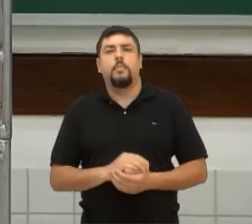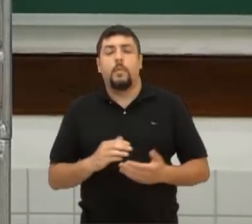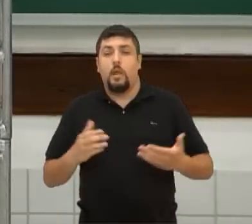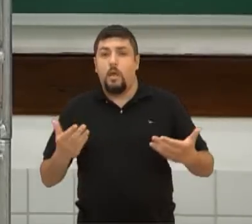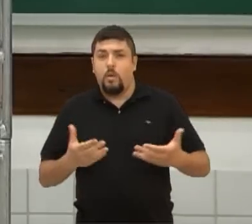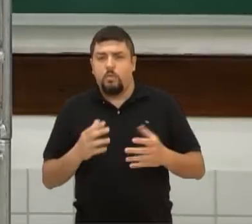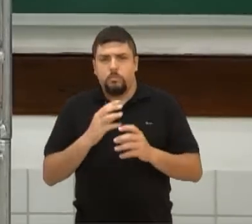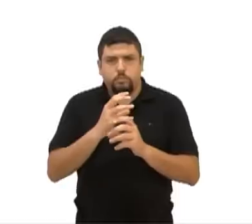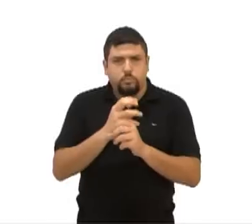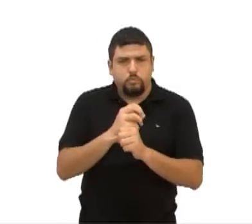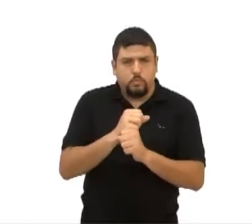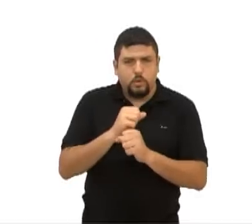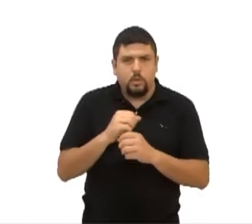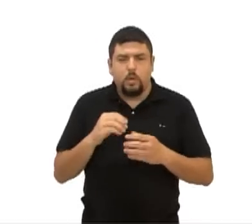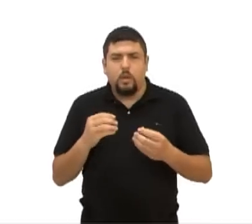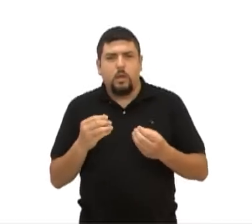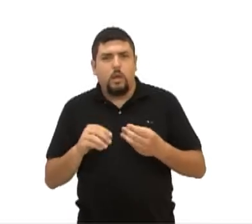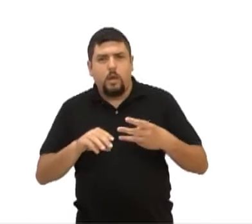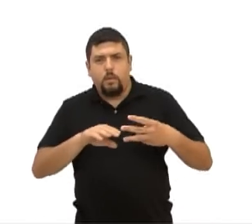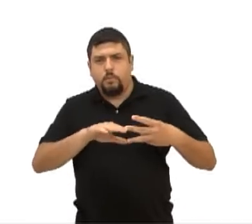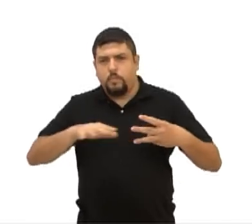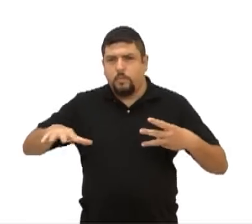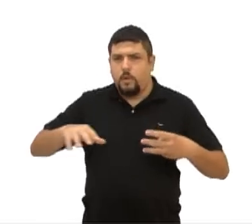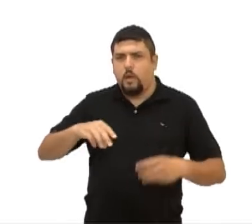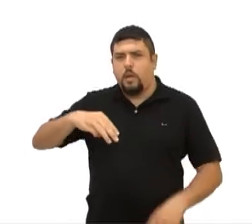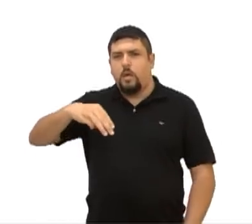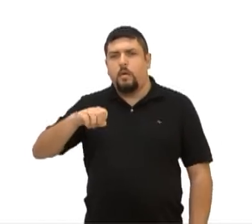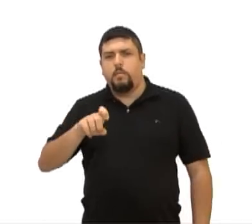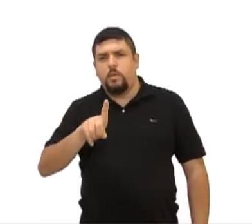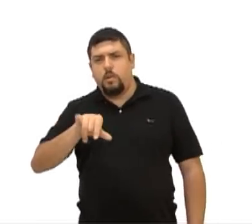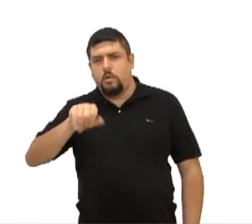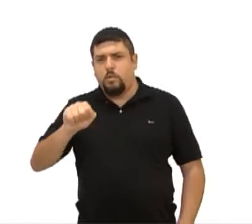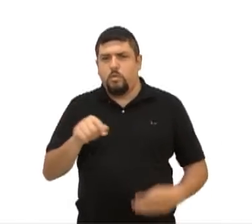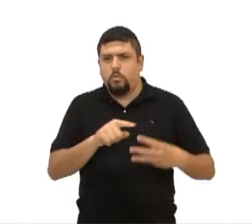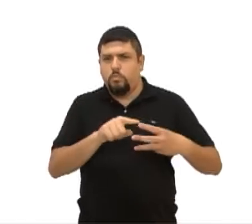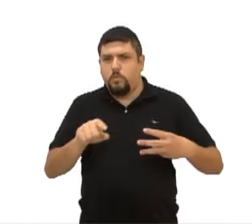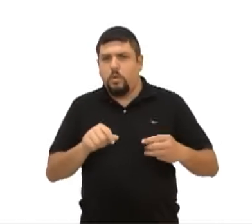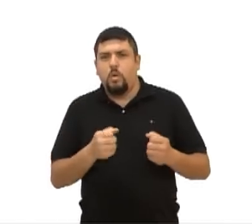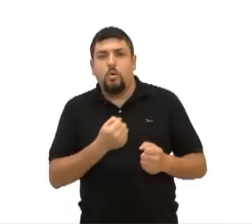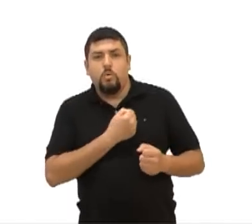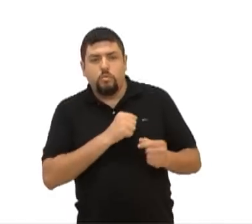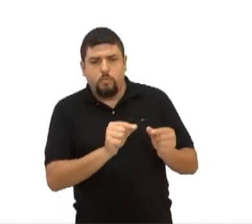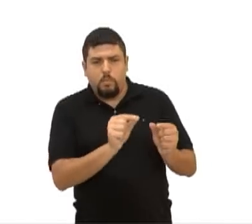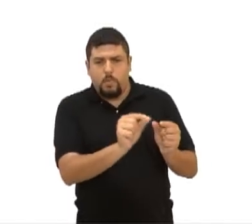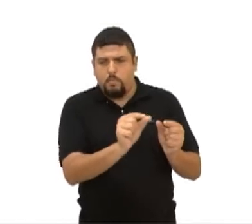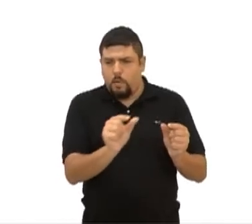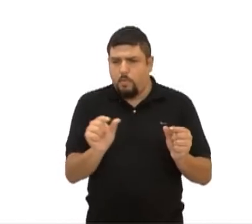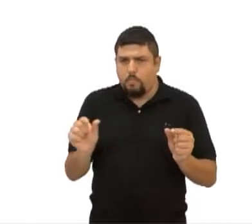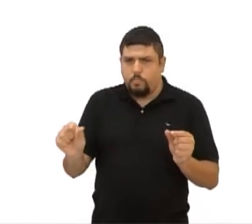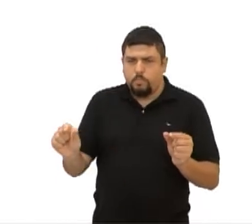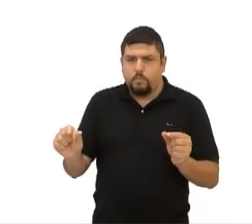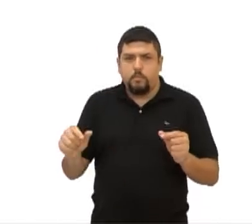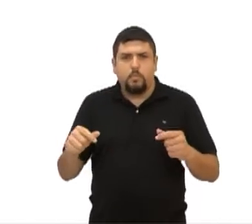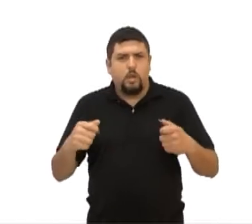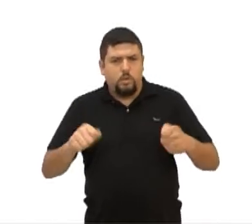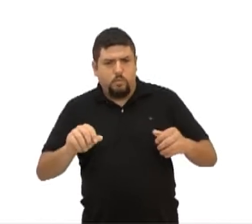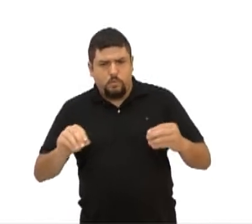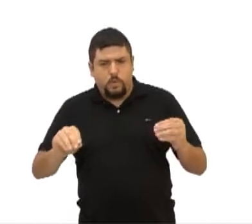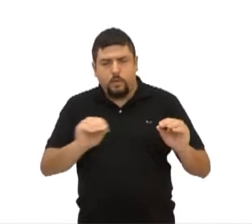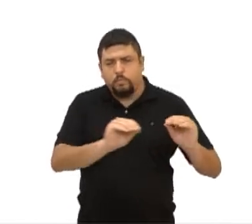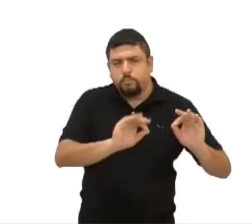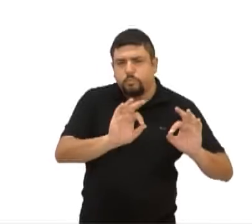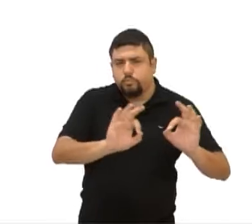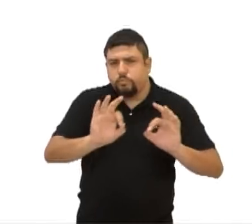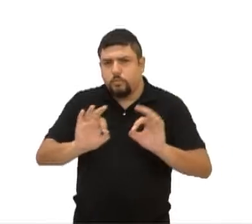cálculo da média aqui, né? Eu acho que vocês conseguiram. Eu escrevo os números, todos os números, né? Não precisa colocar em ordem.